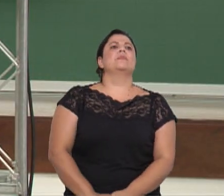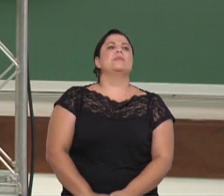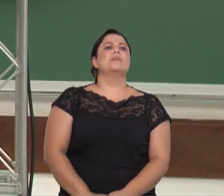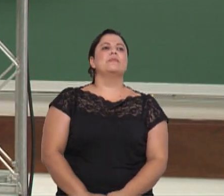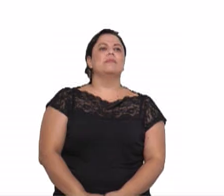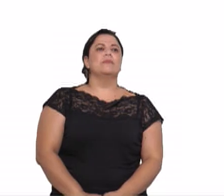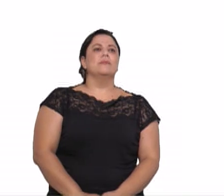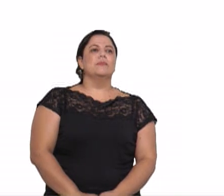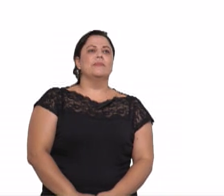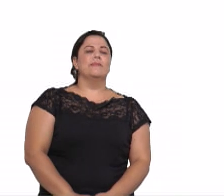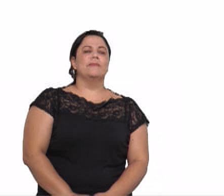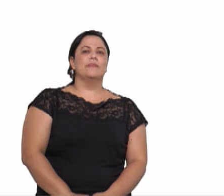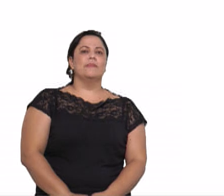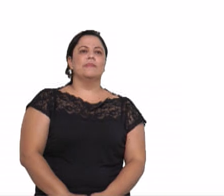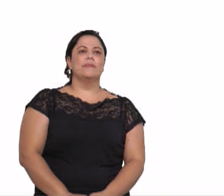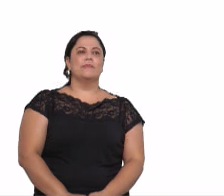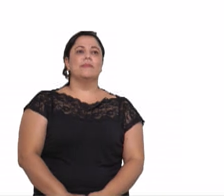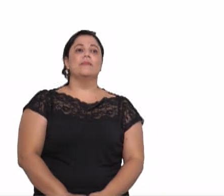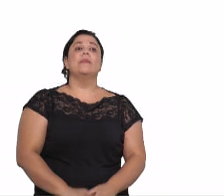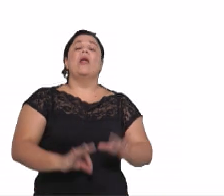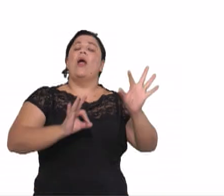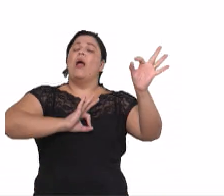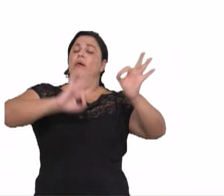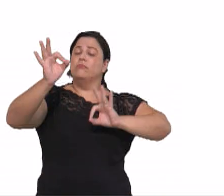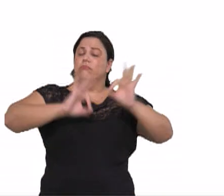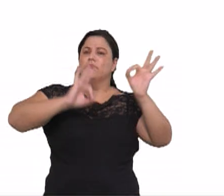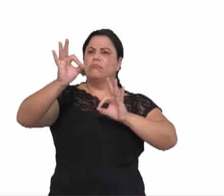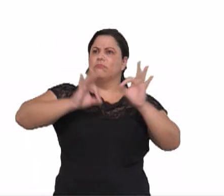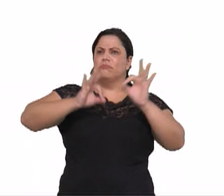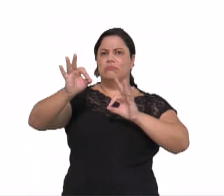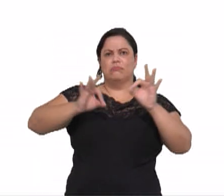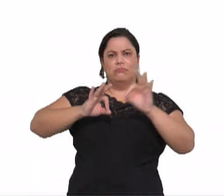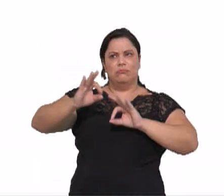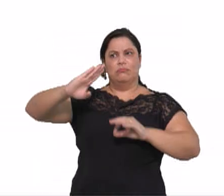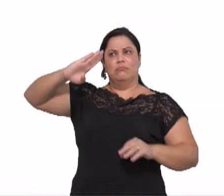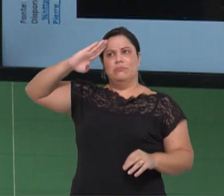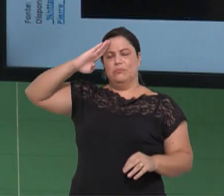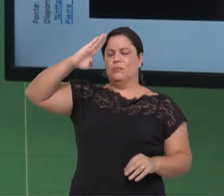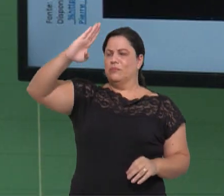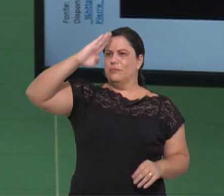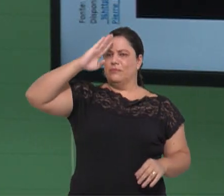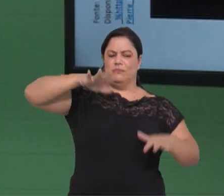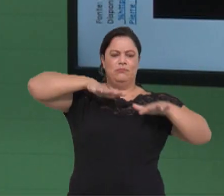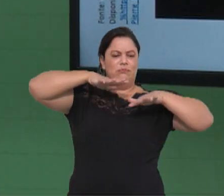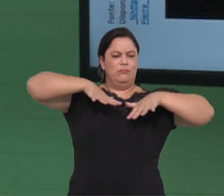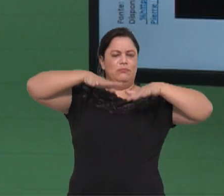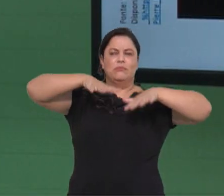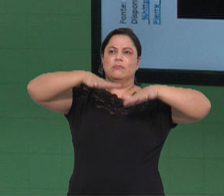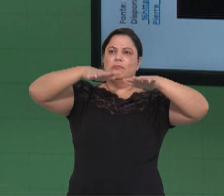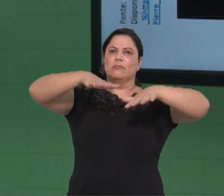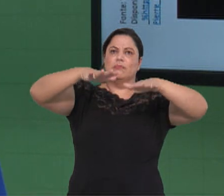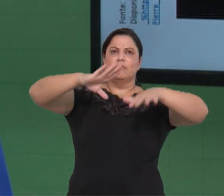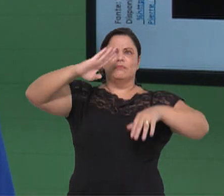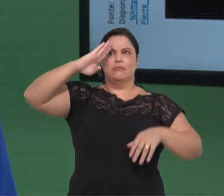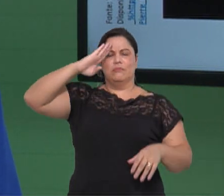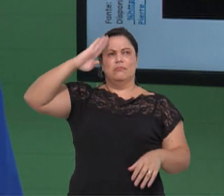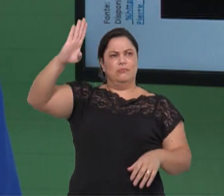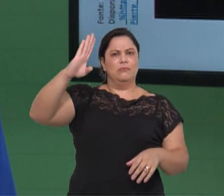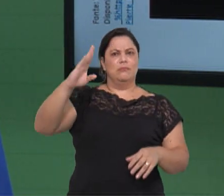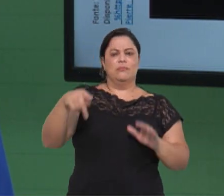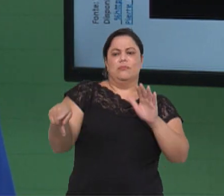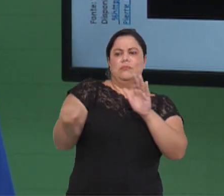Organização de um exército contra-revolucionário. Então, esse exército é feito pelo próprio